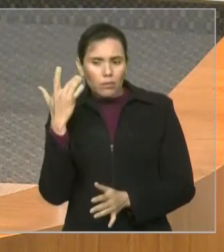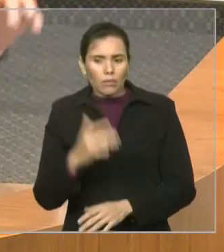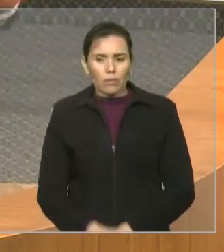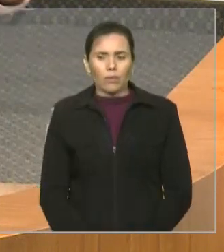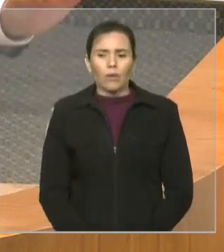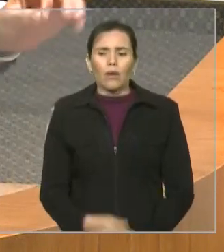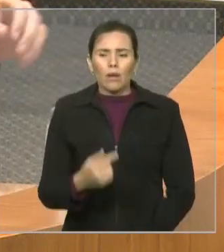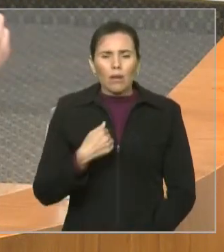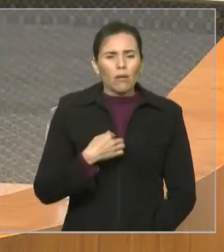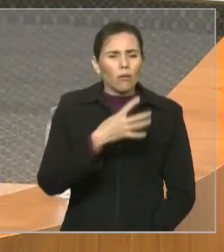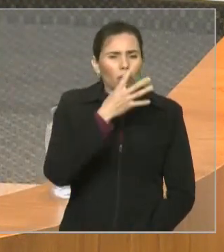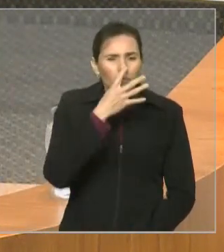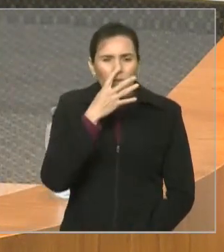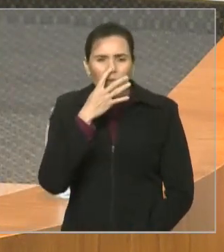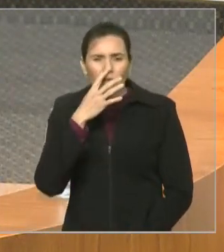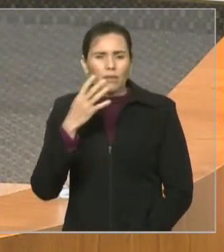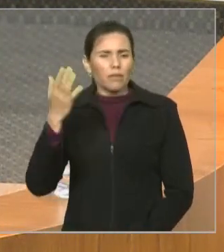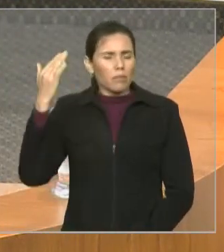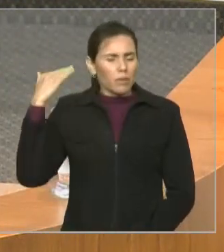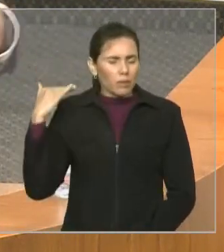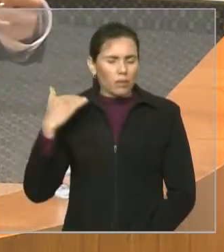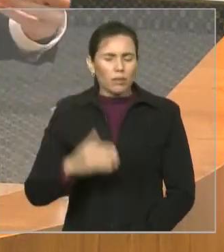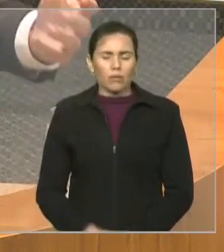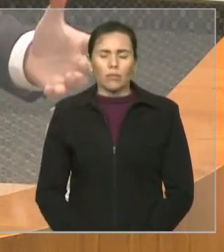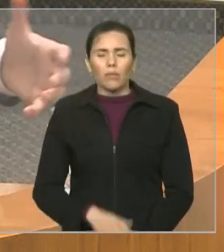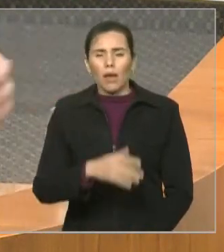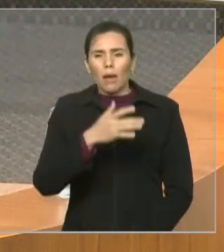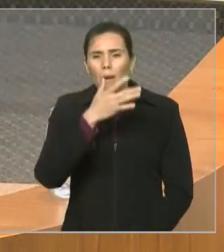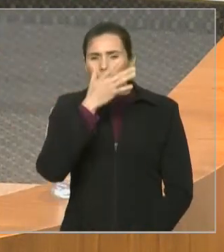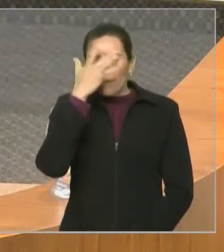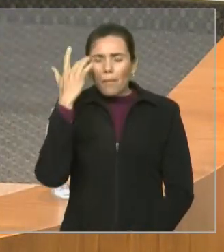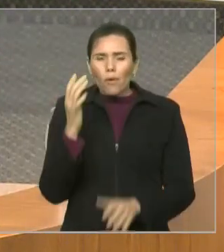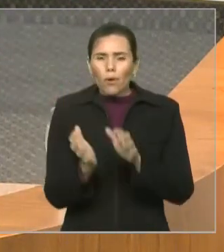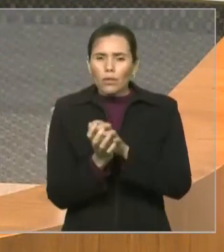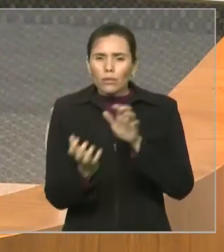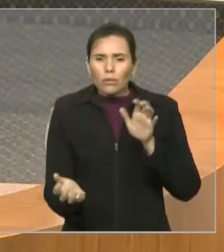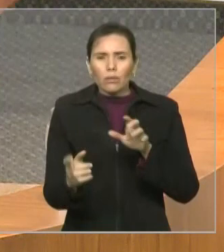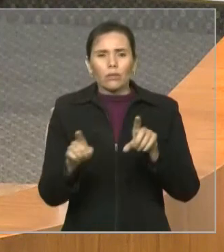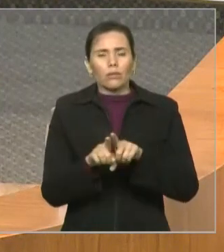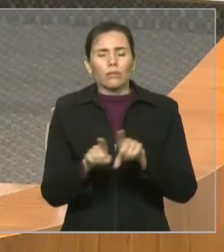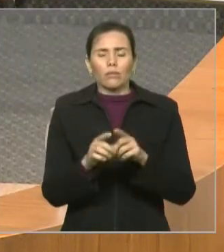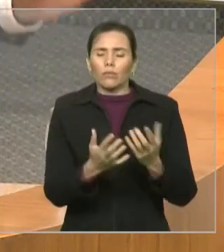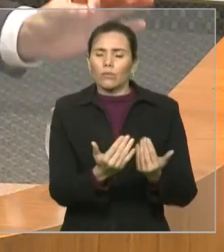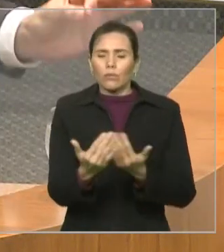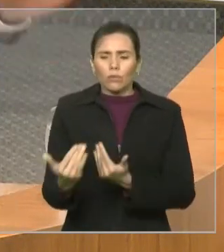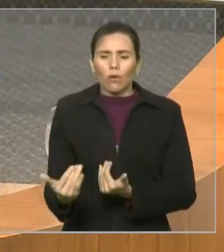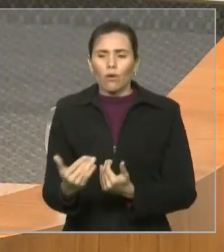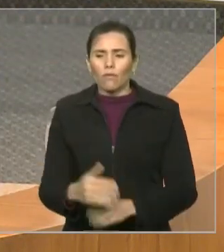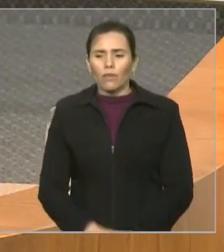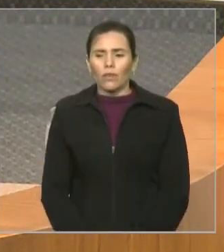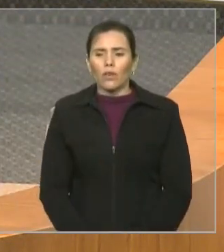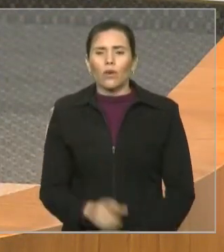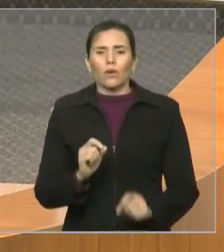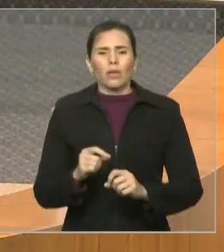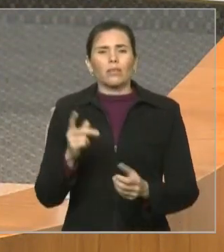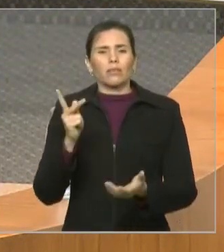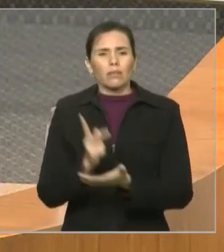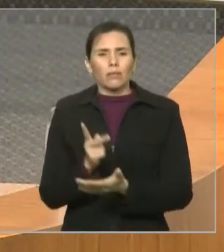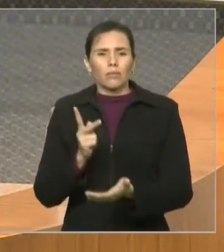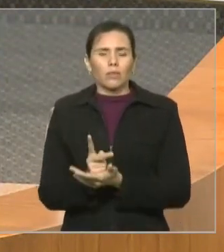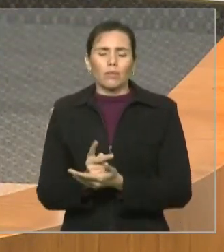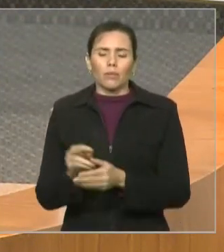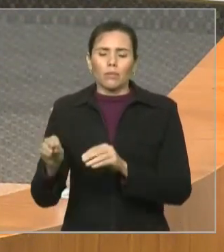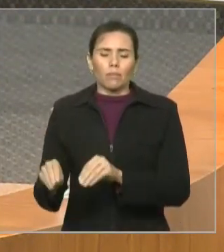observava pessoas de mais idade, pessoas jovens, seres humanos, saindo de um guichê para outro, para